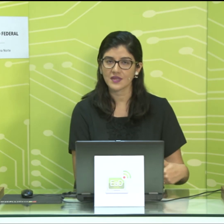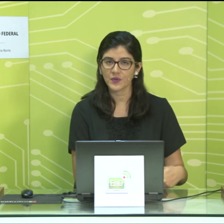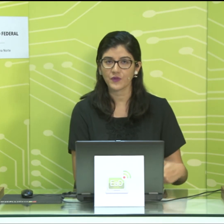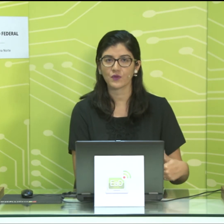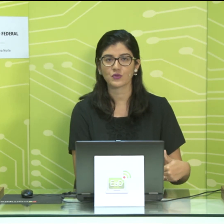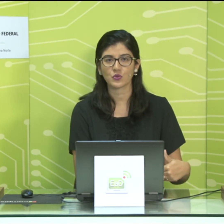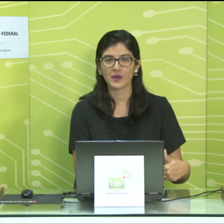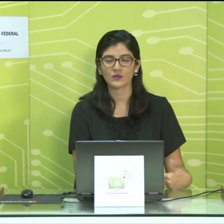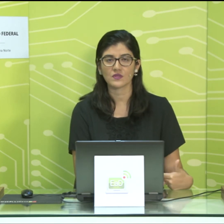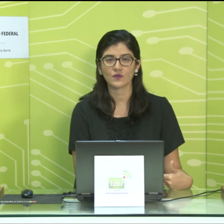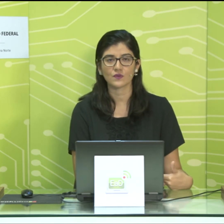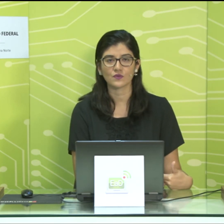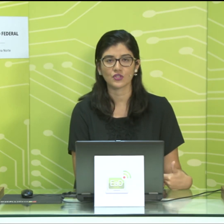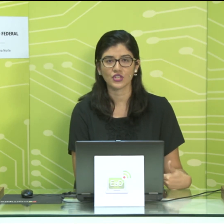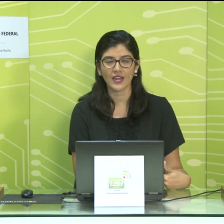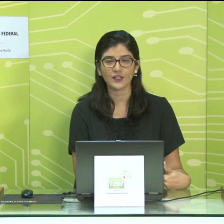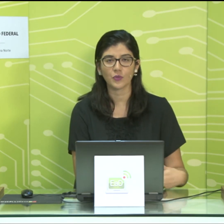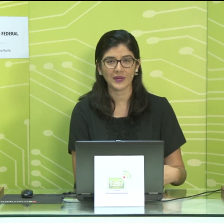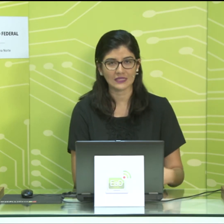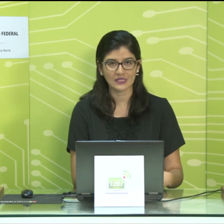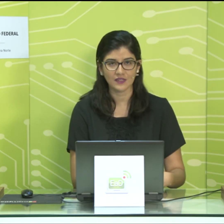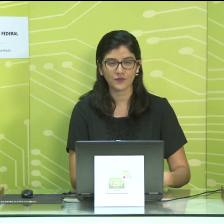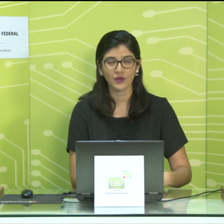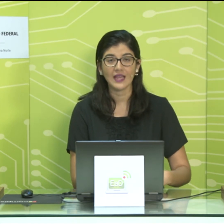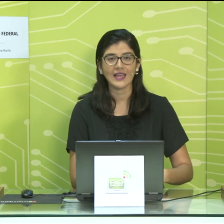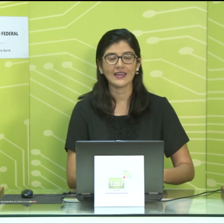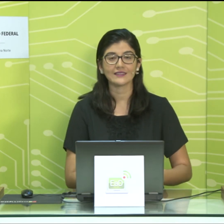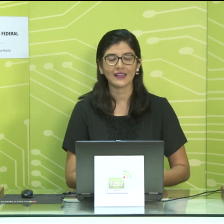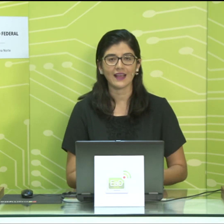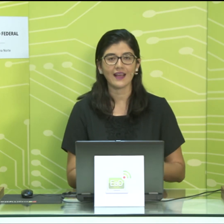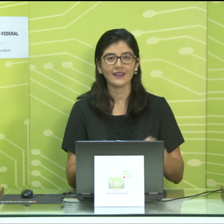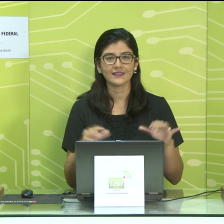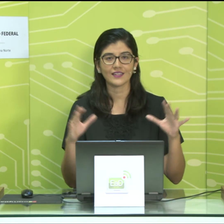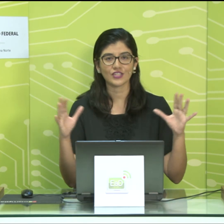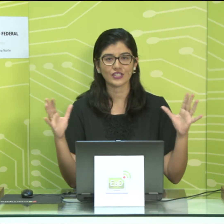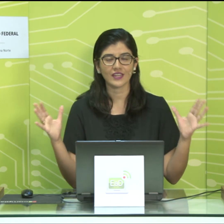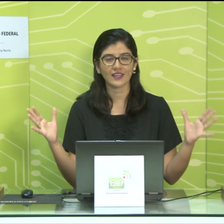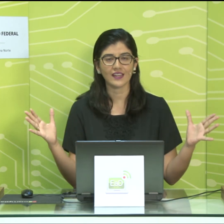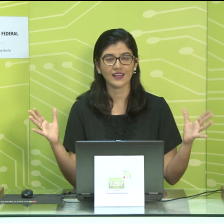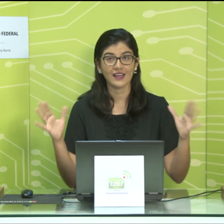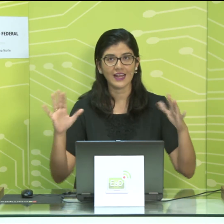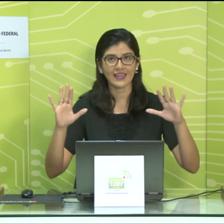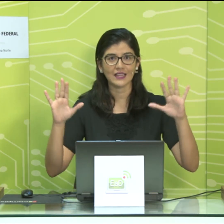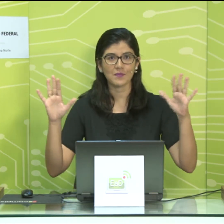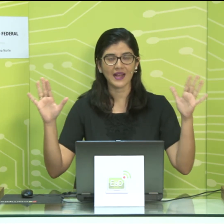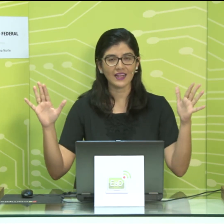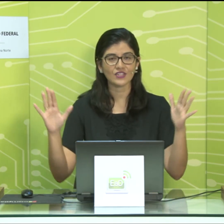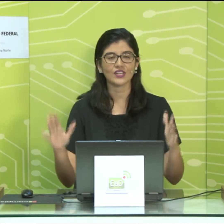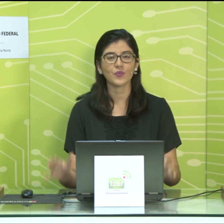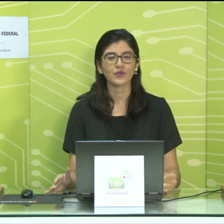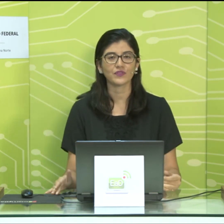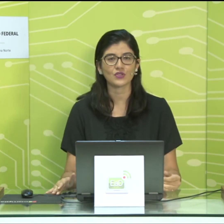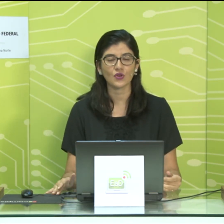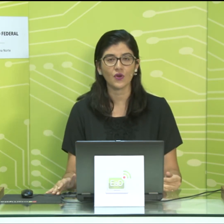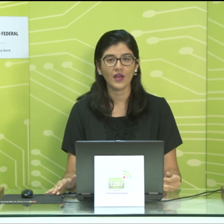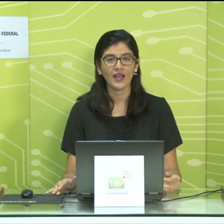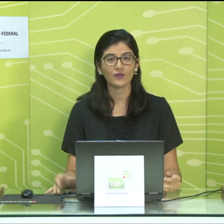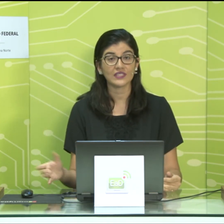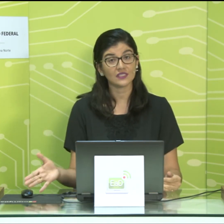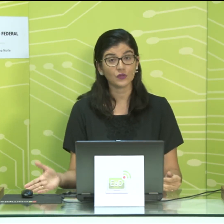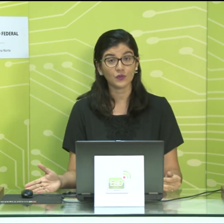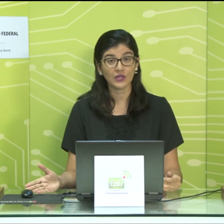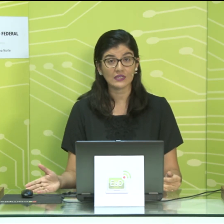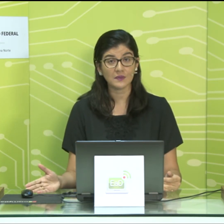presencial sempre foi acostumado a ser um sujeito passivo, ele está lá, né, a gente tem aquela imagem que o professor